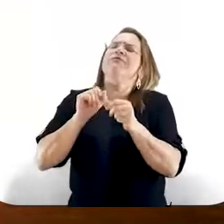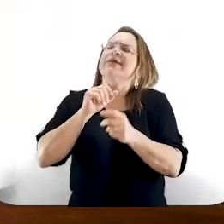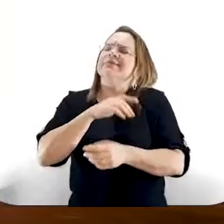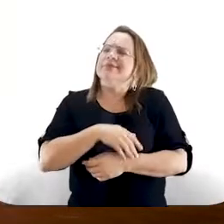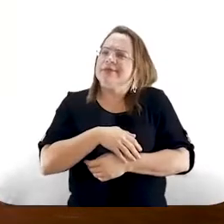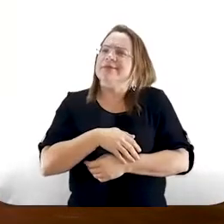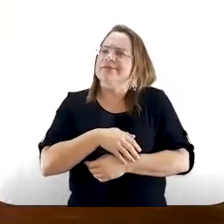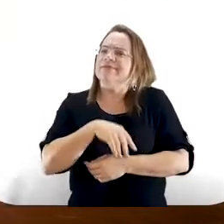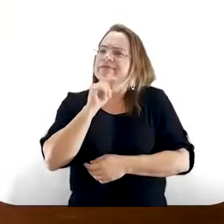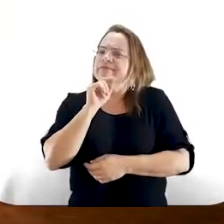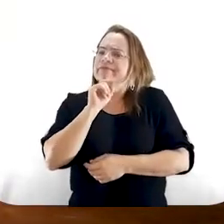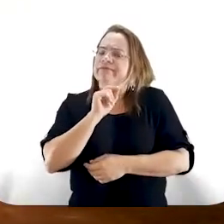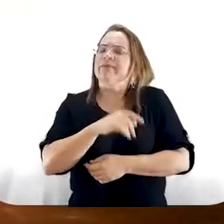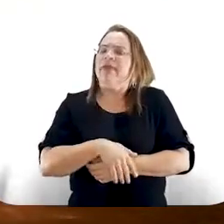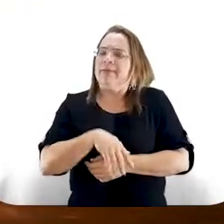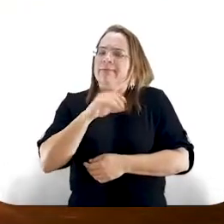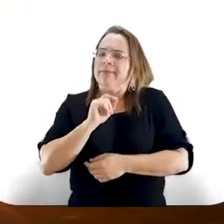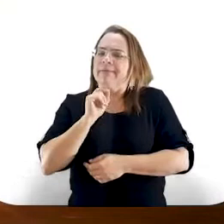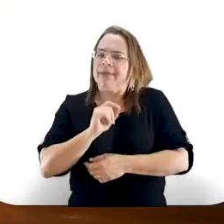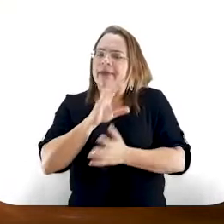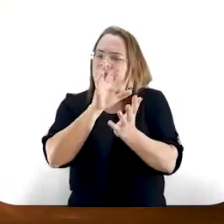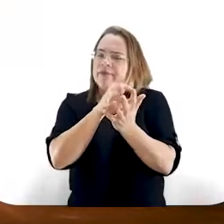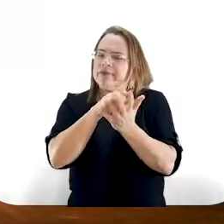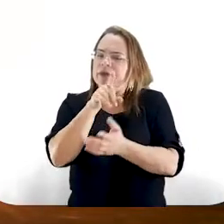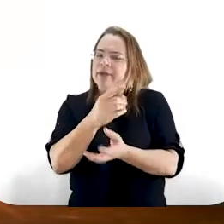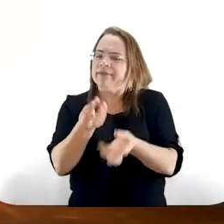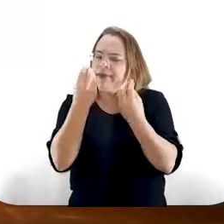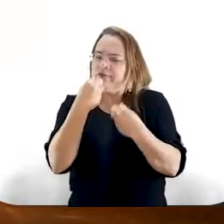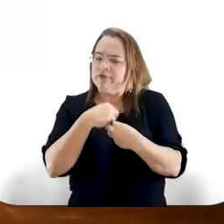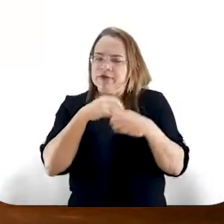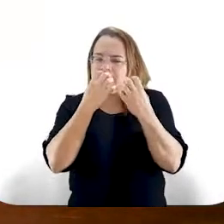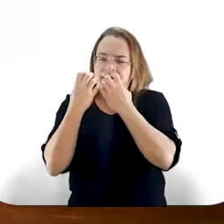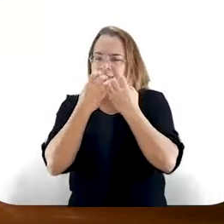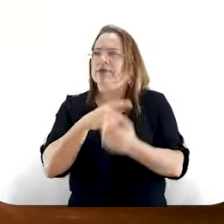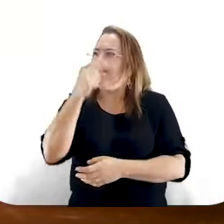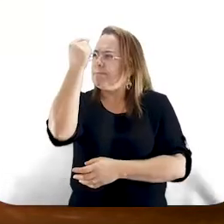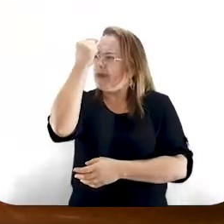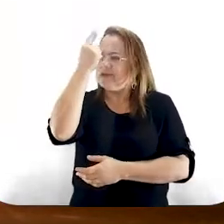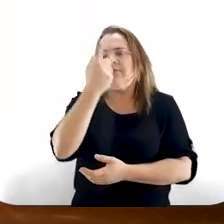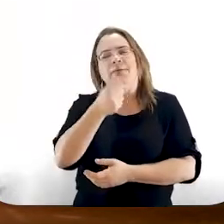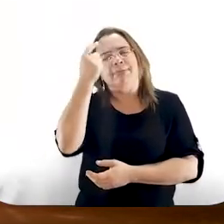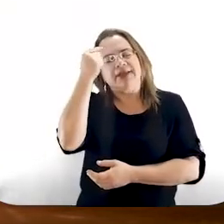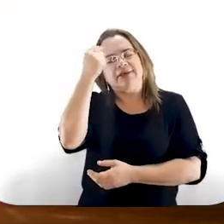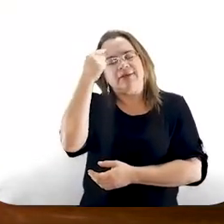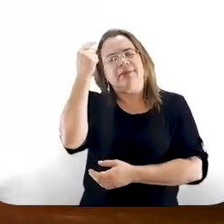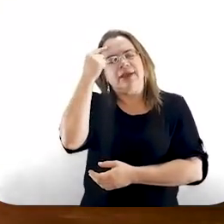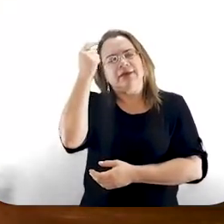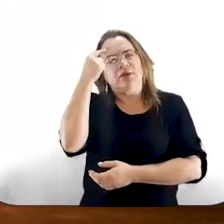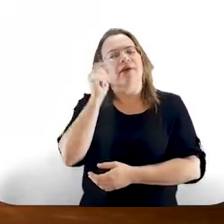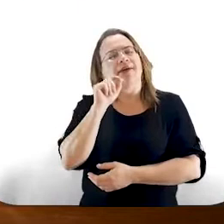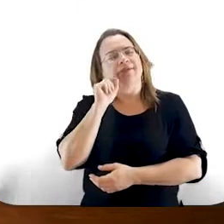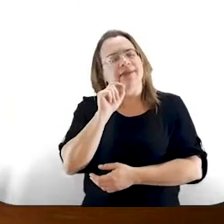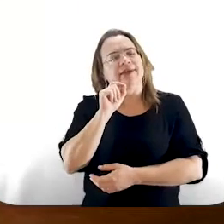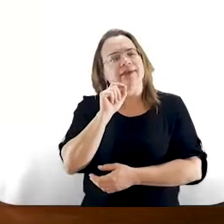um jeito para que o jacaré devolvesse a gaita dele. Pensou. Até